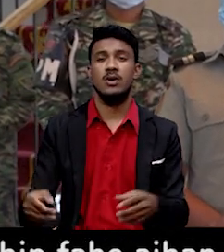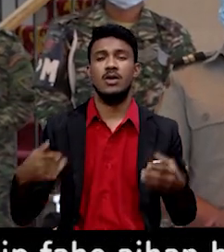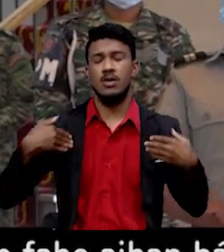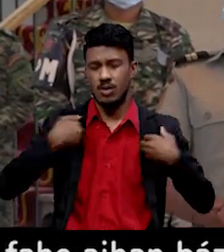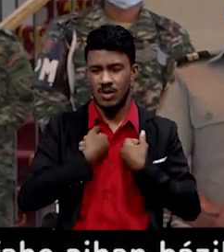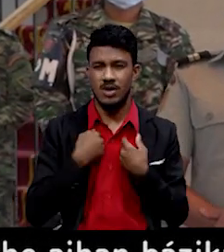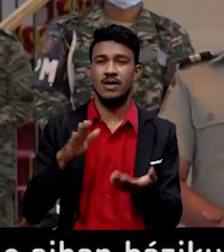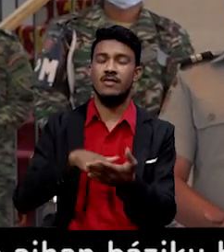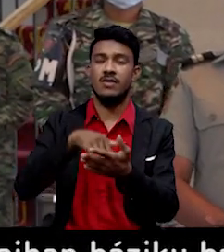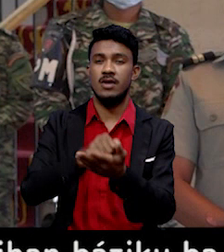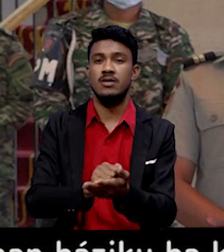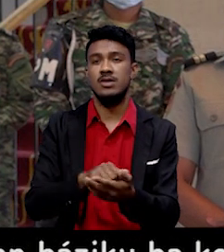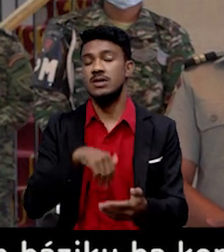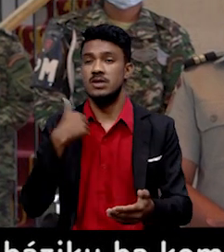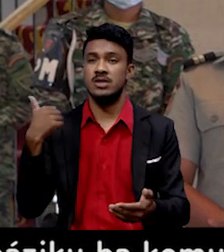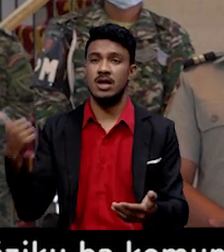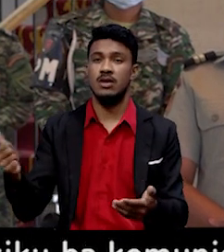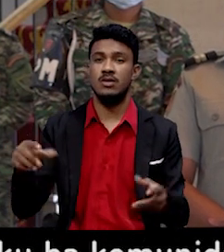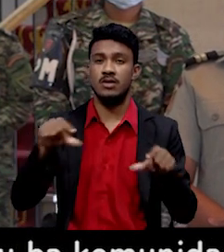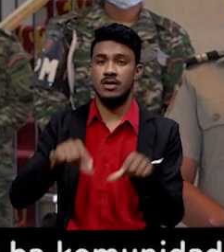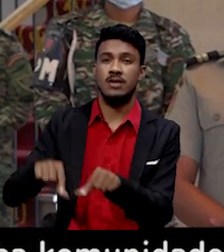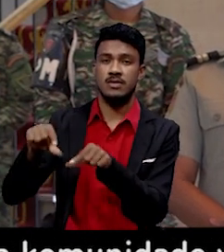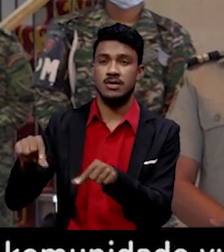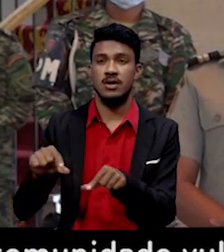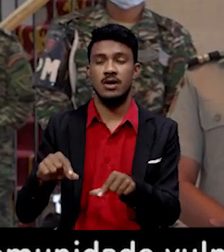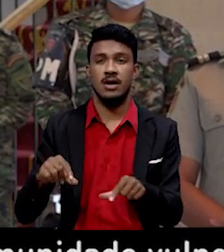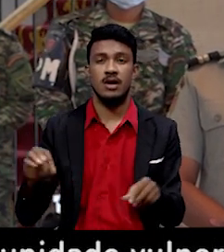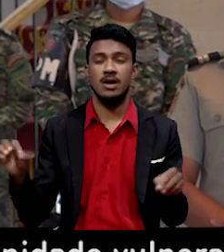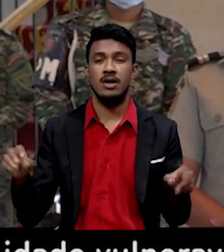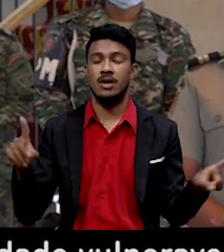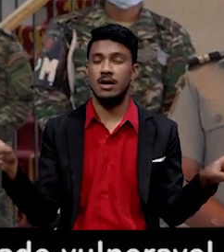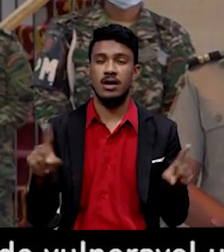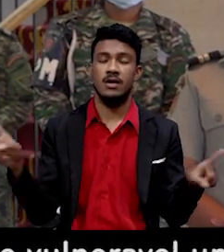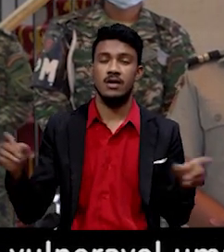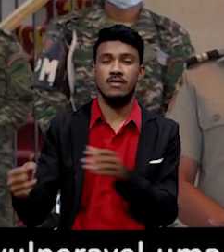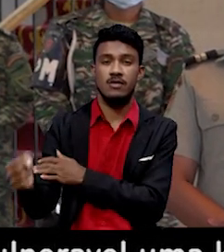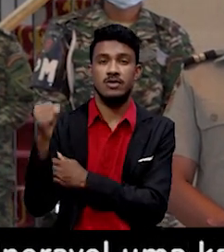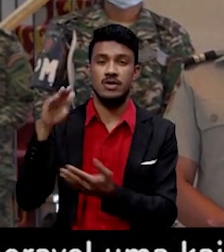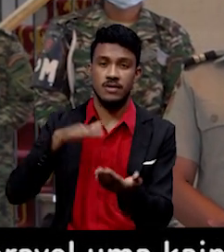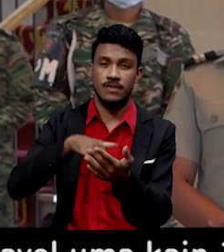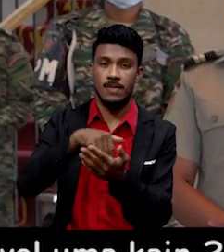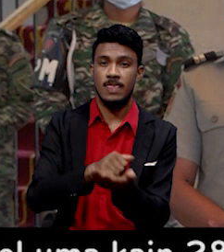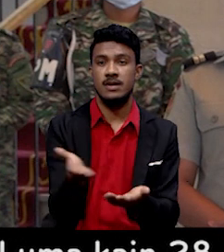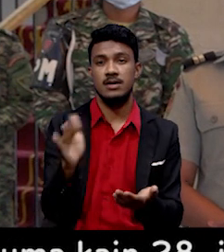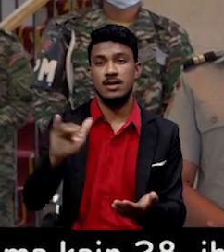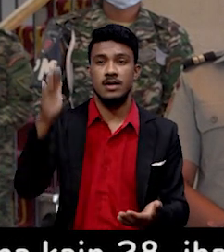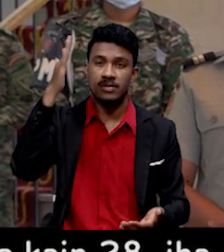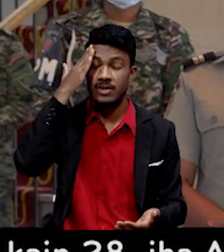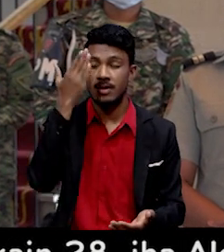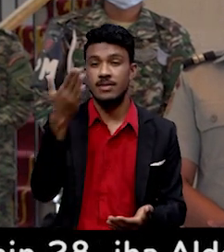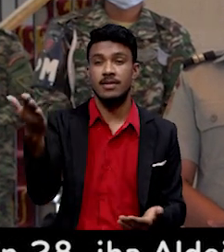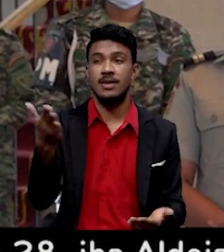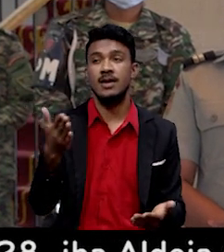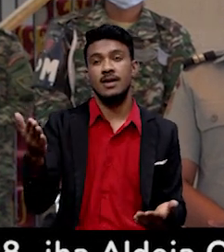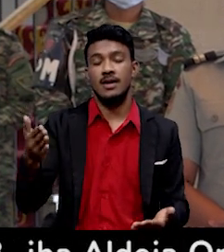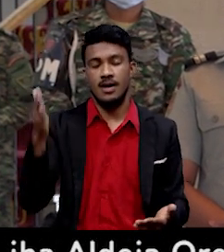balu alisado balu han sambe nasa la aguenta. Mas né, o treino tem que ser hanun kata vida imi hanun jobe hanun kata